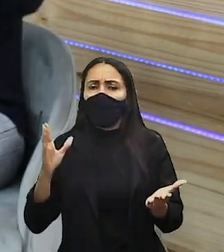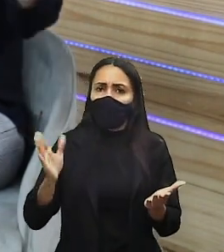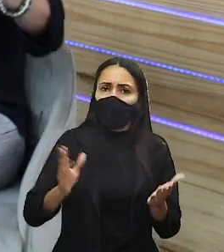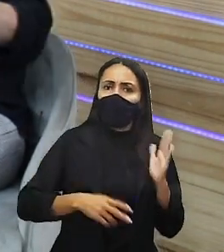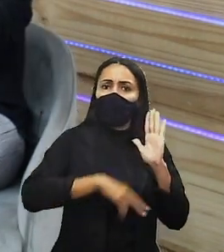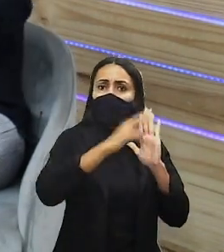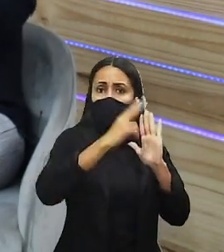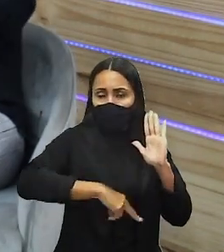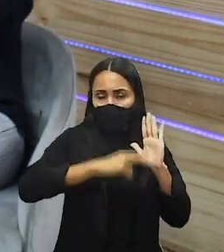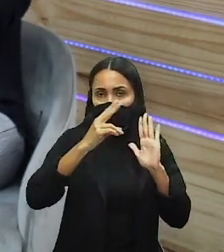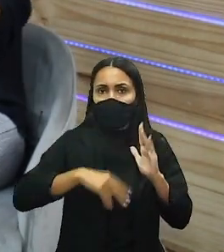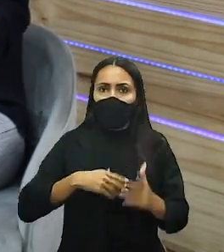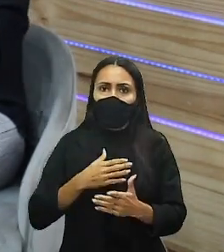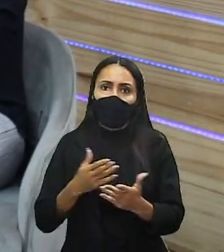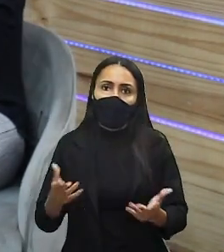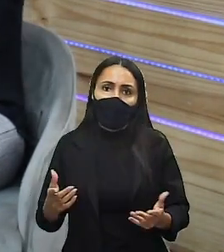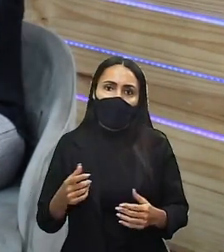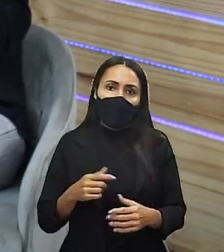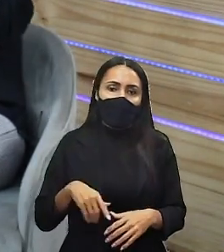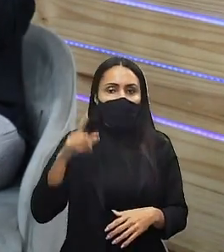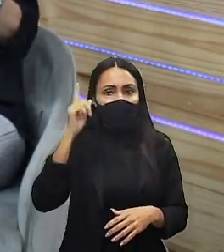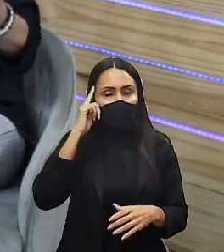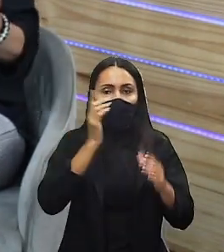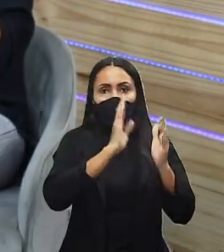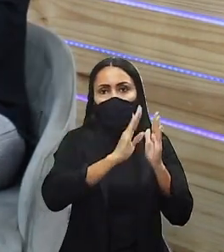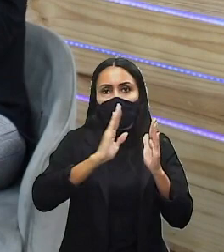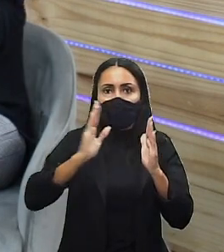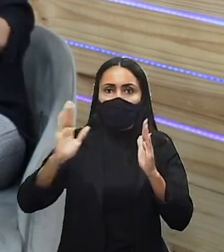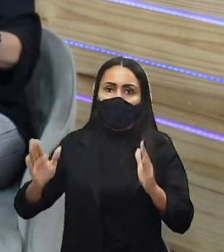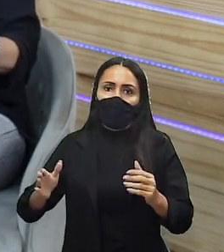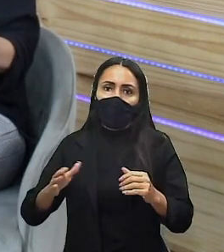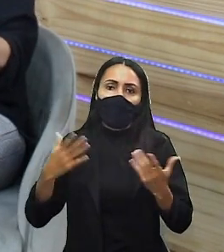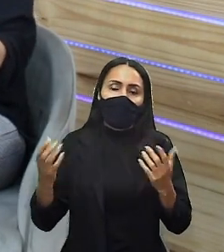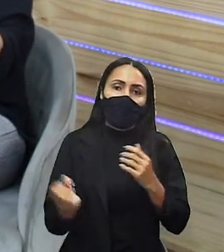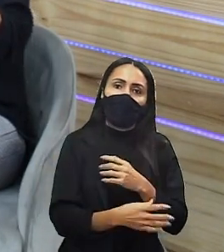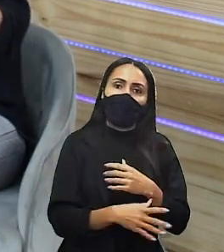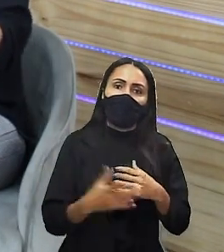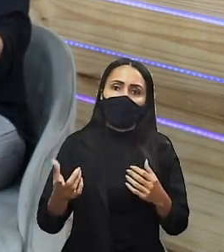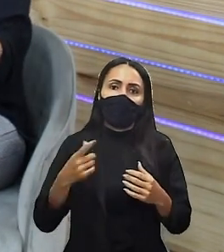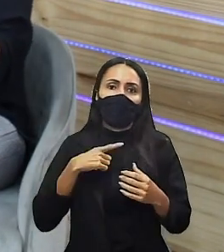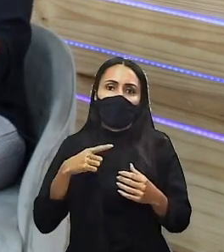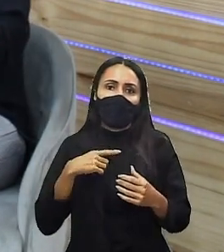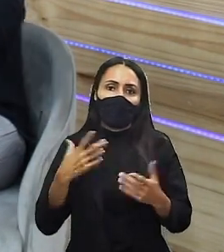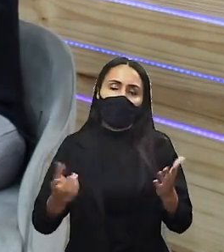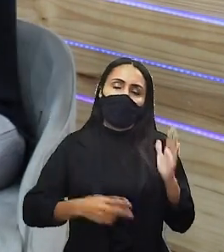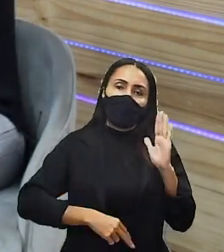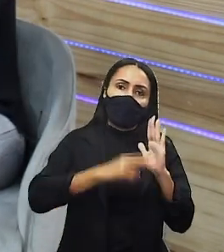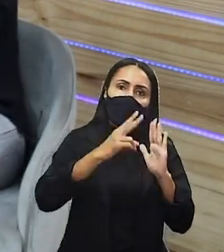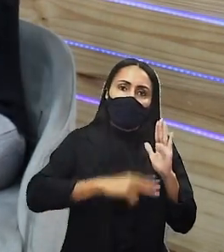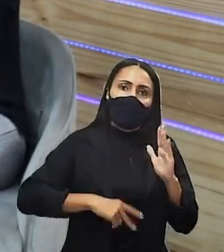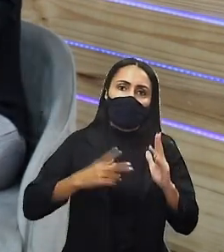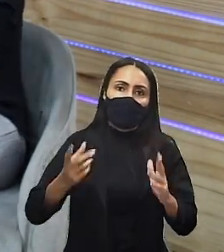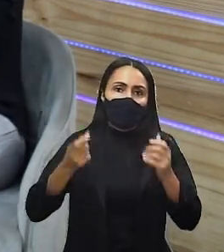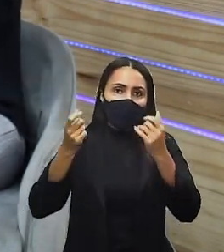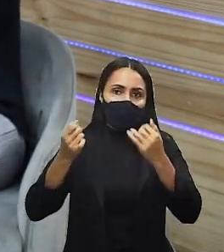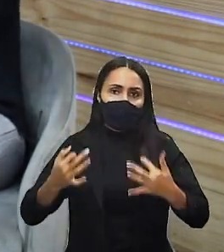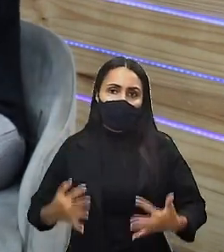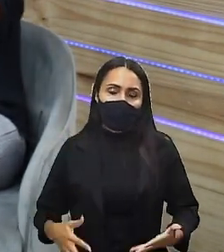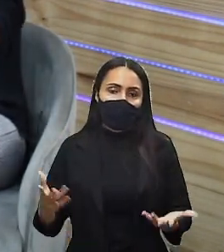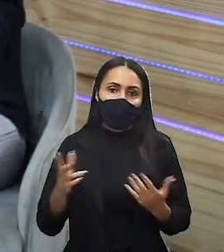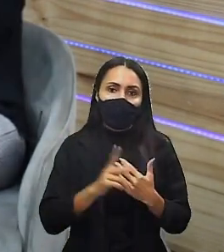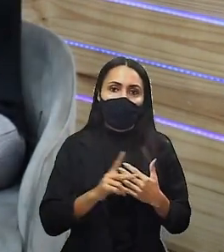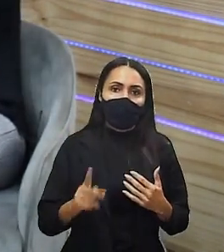Tem umas indicações. É tanto que chegavam na biblioteca, Sônia, qual é a indicação mais nova que você tem aí para a gente ler? Aí eu indico para professor,